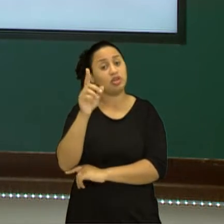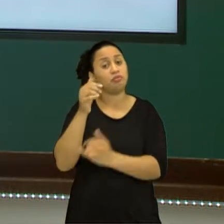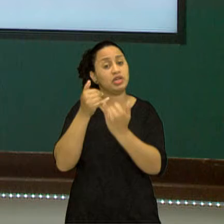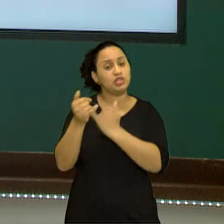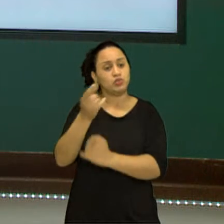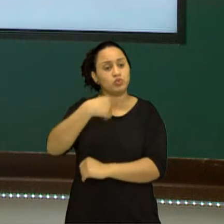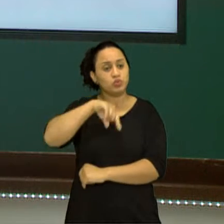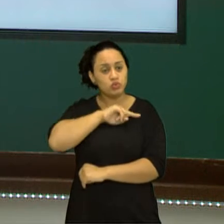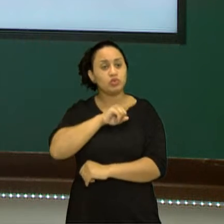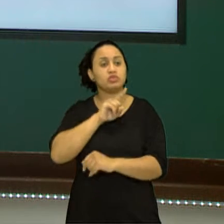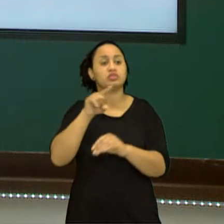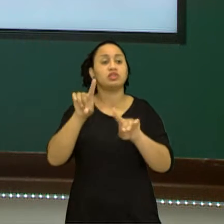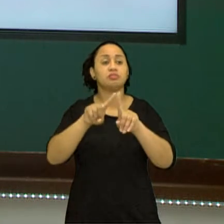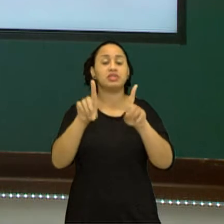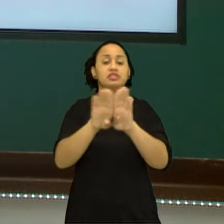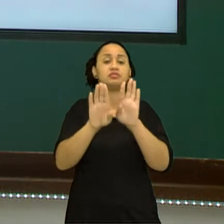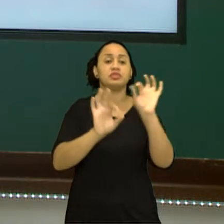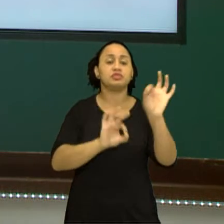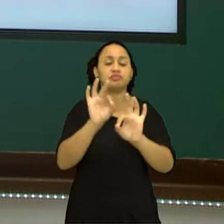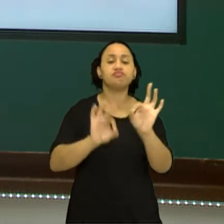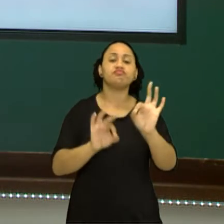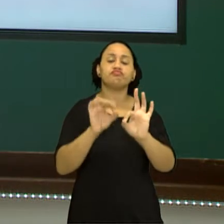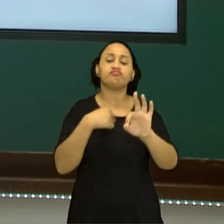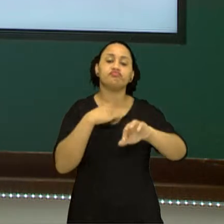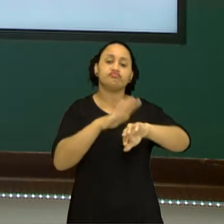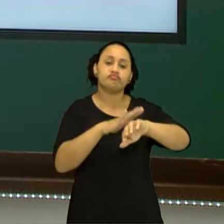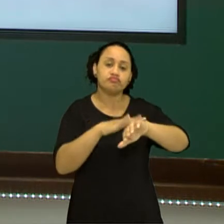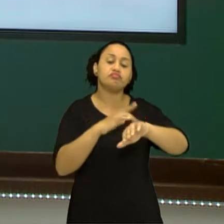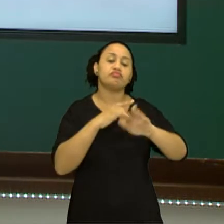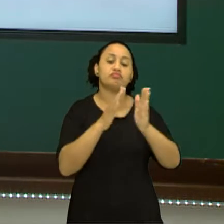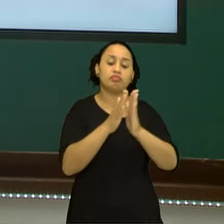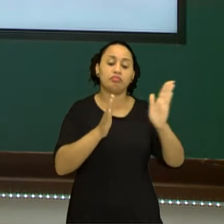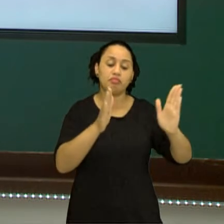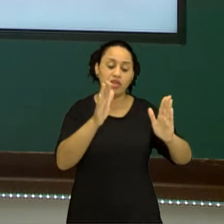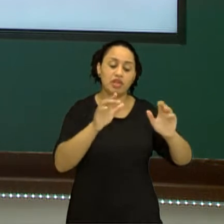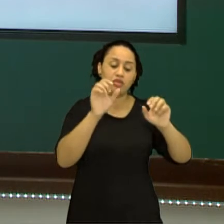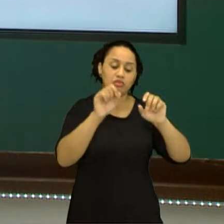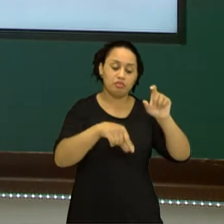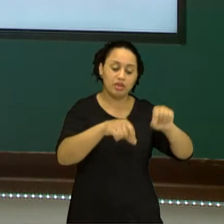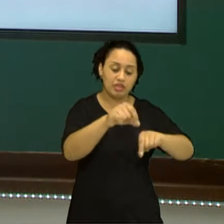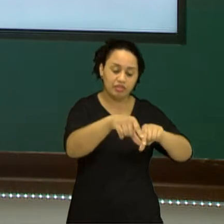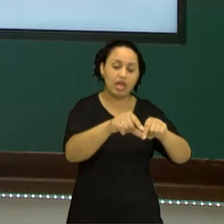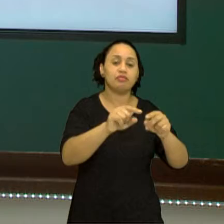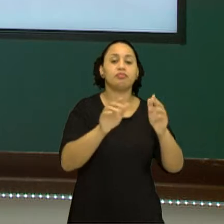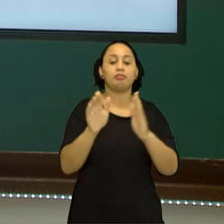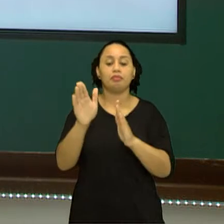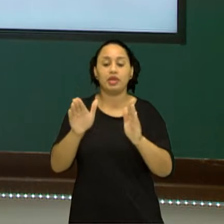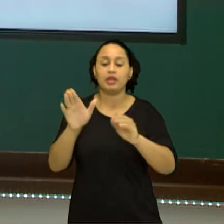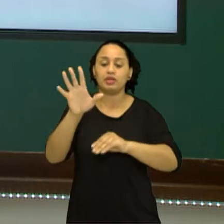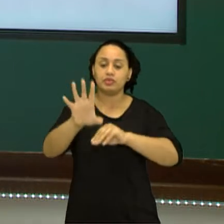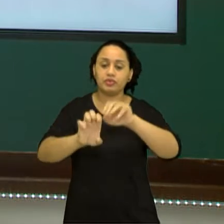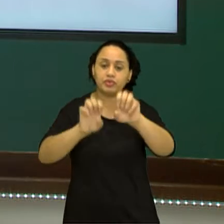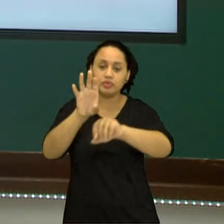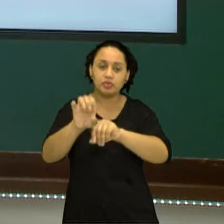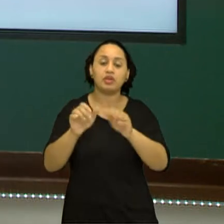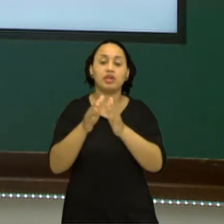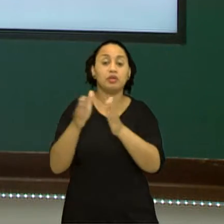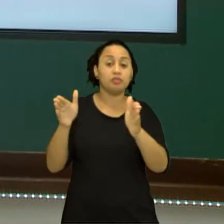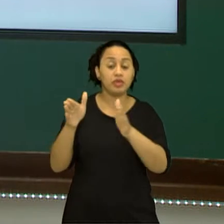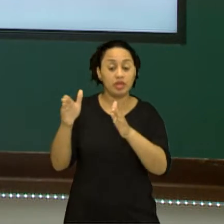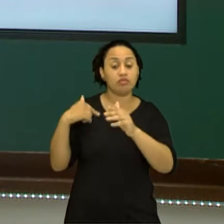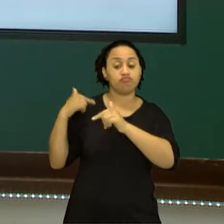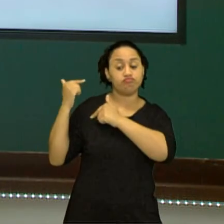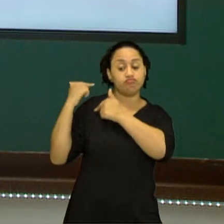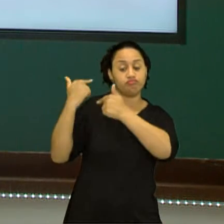dividia o tempo para que ele tivesse as tarefas, né? O tempo de plantar, o tempo que vai ser de colher, o tempo que era dedicado aos rituais.